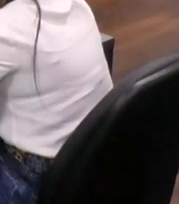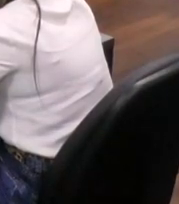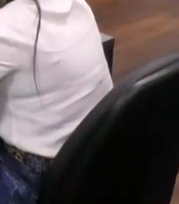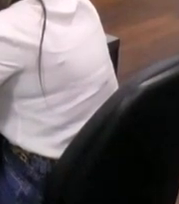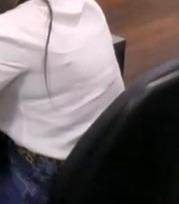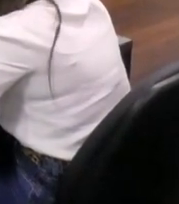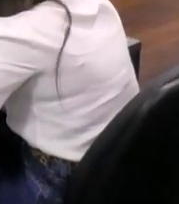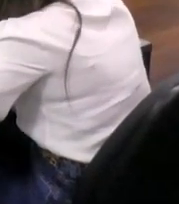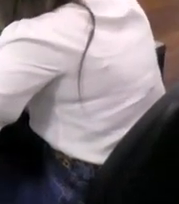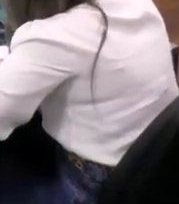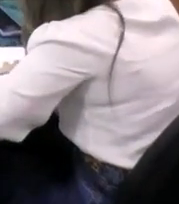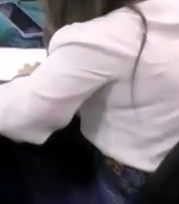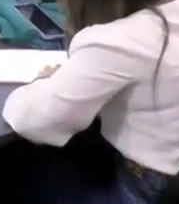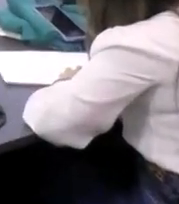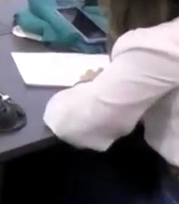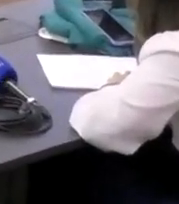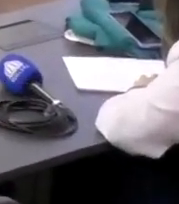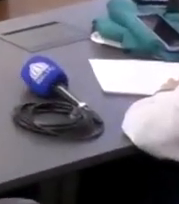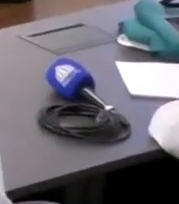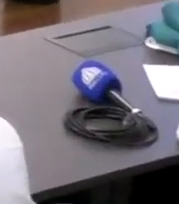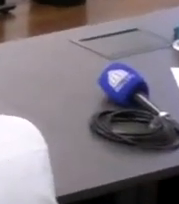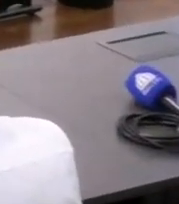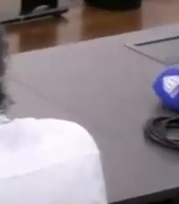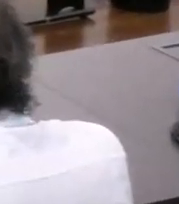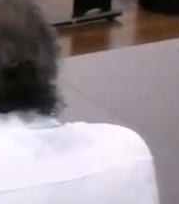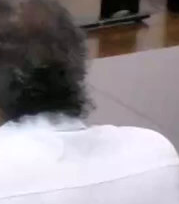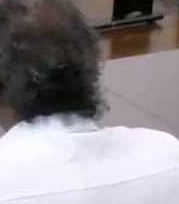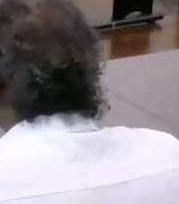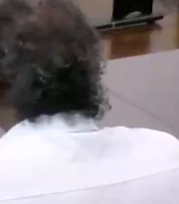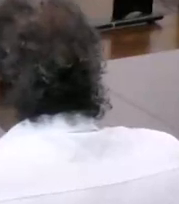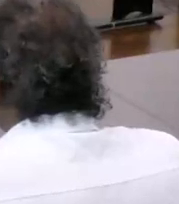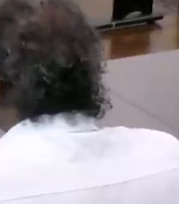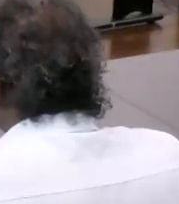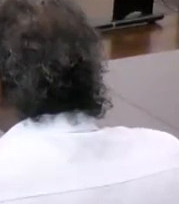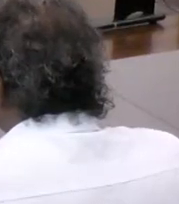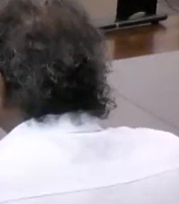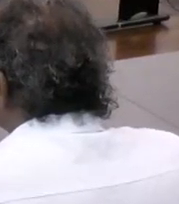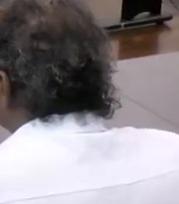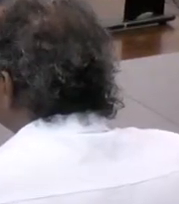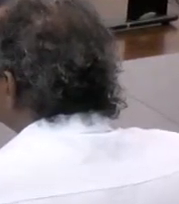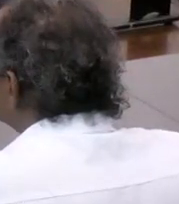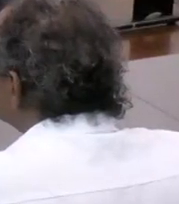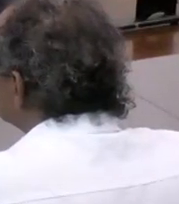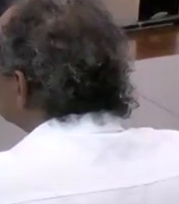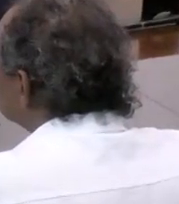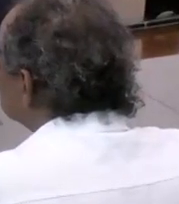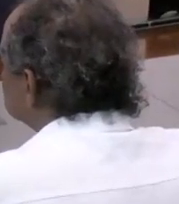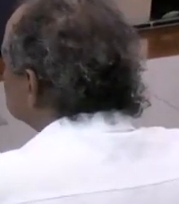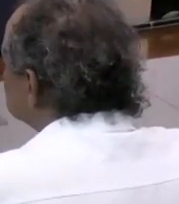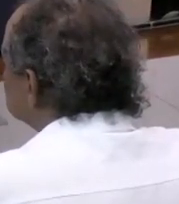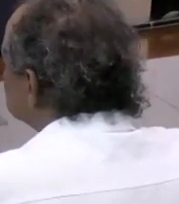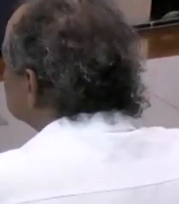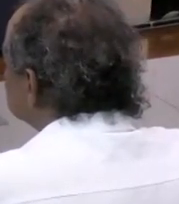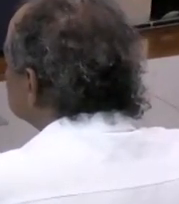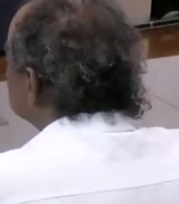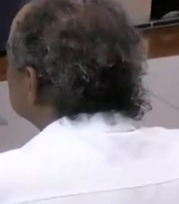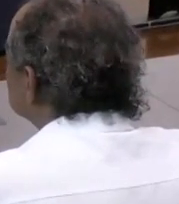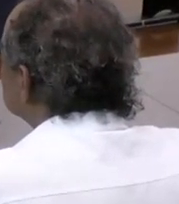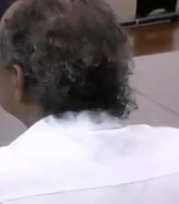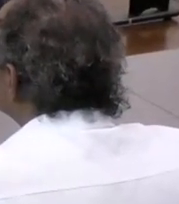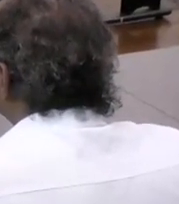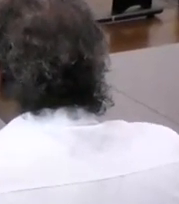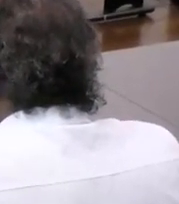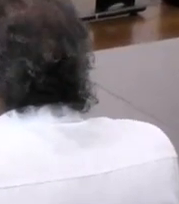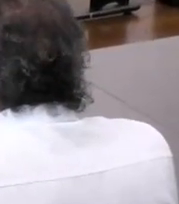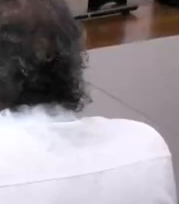esse procedimento isso aqui não não é algo assim intuitivo ai não vou fazer do jeito não porque existem vários aspectos que